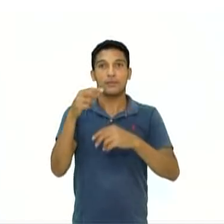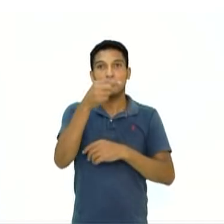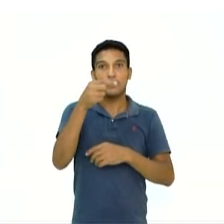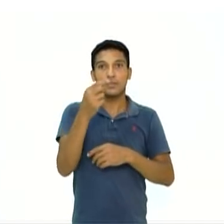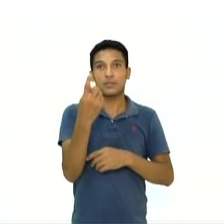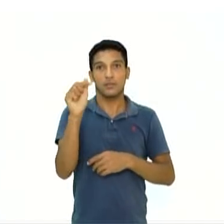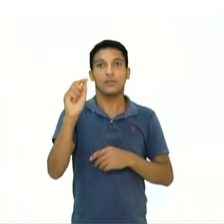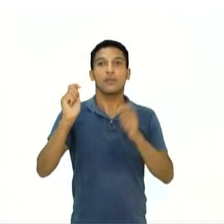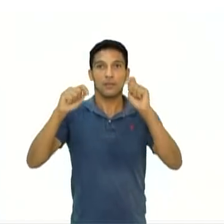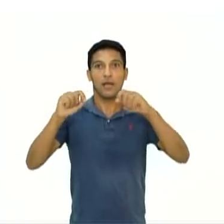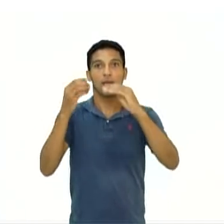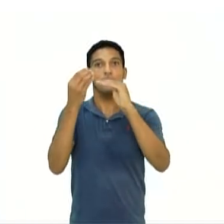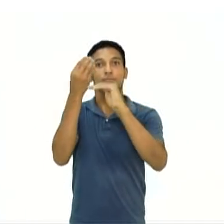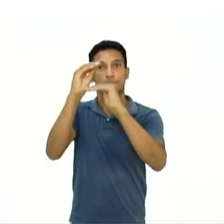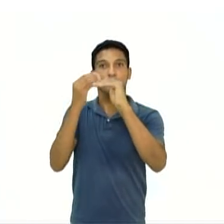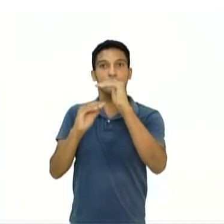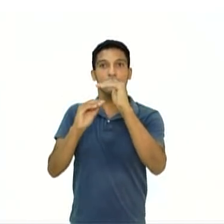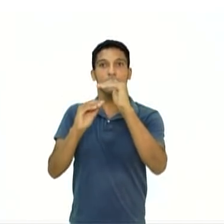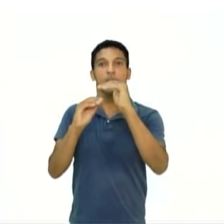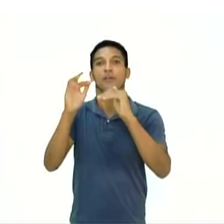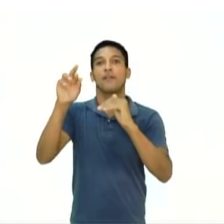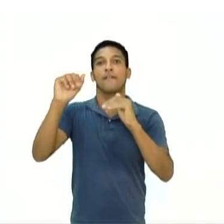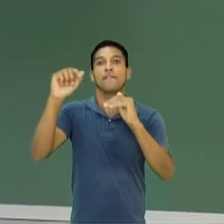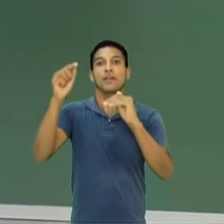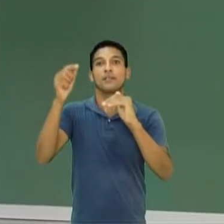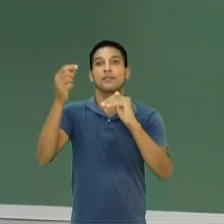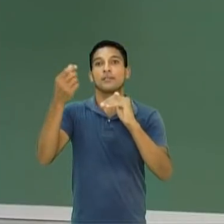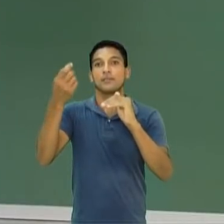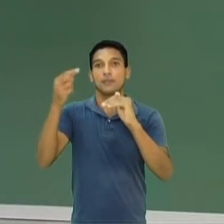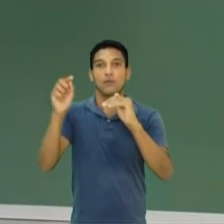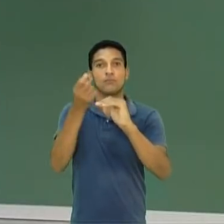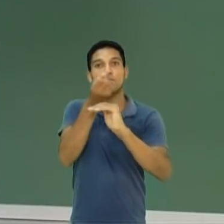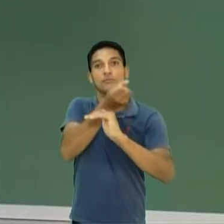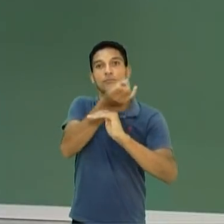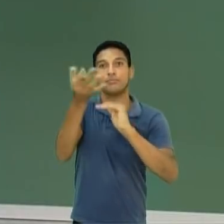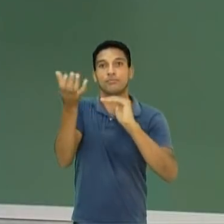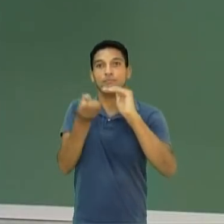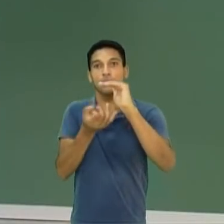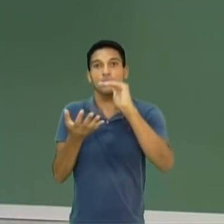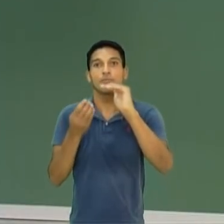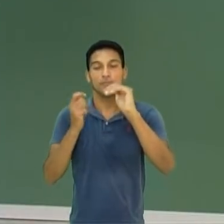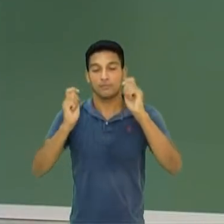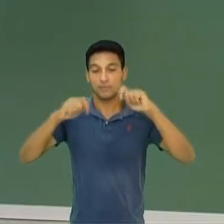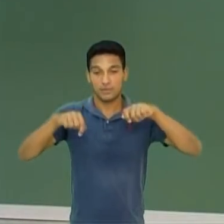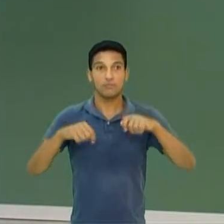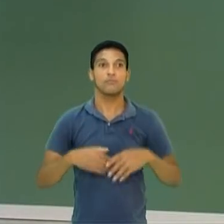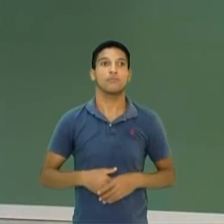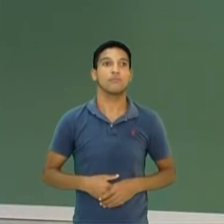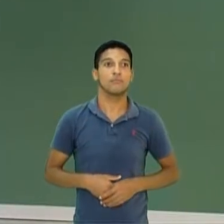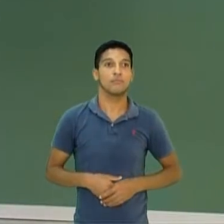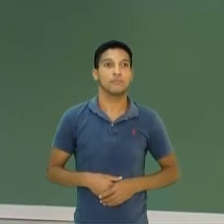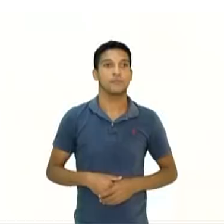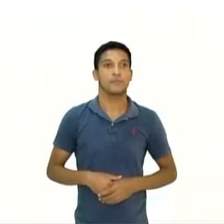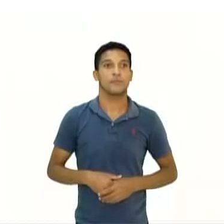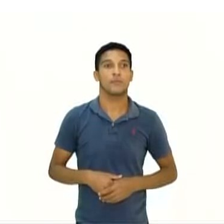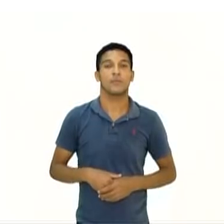ser diferente de zero. Então, esse conjunto é representado pela letra Q, para remeter a gente à ideia de quociente,